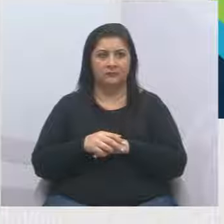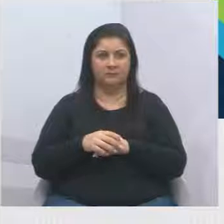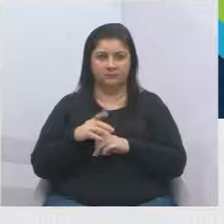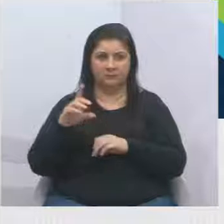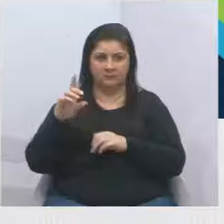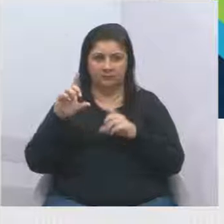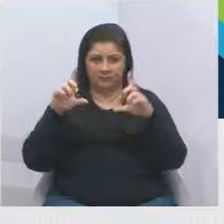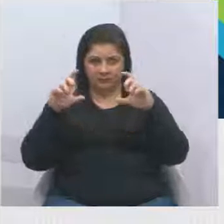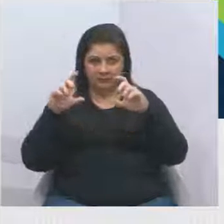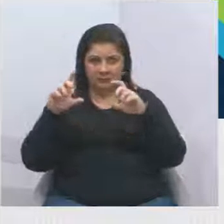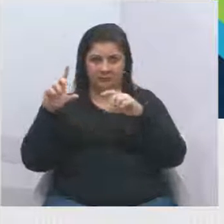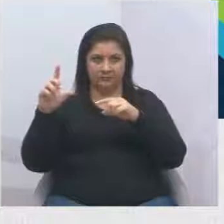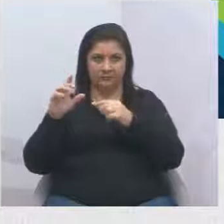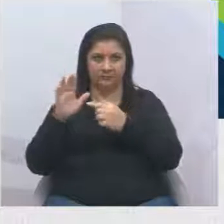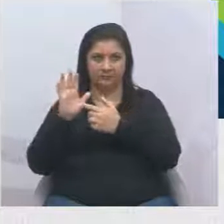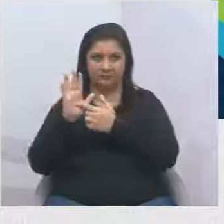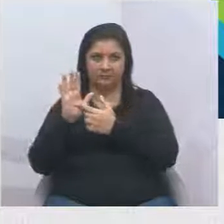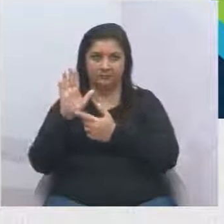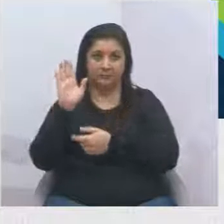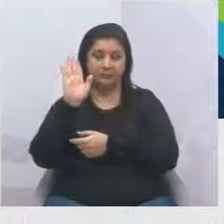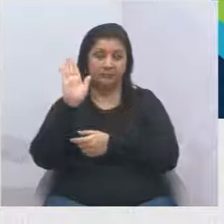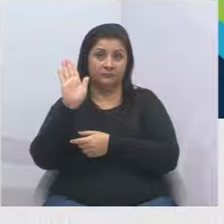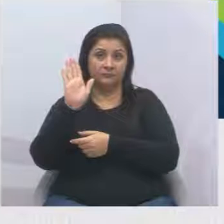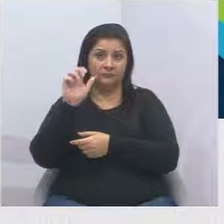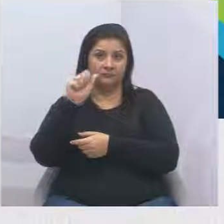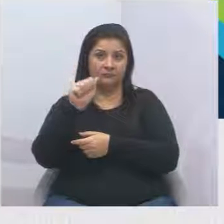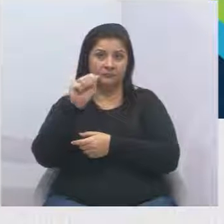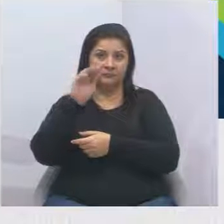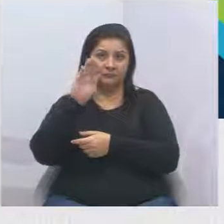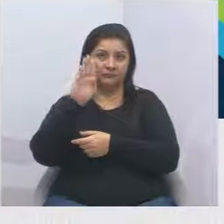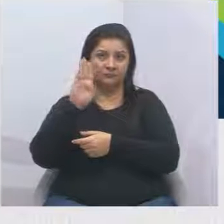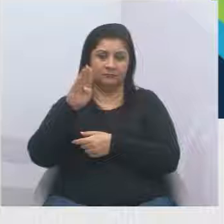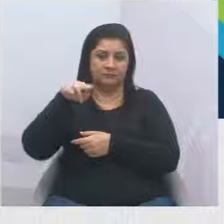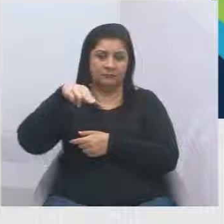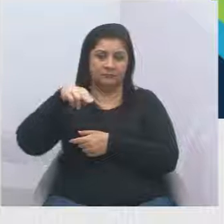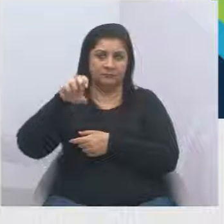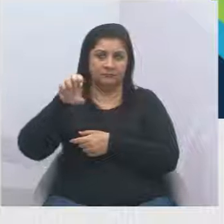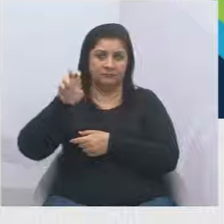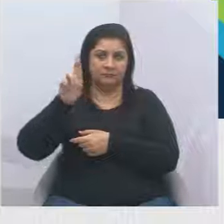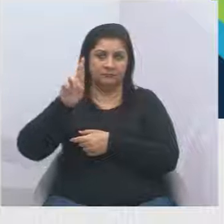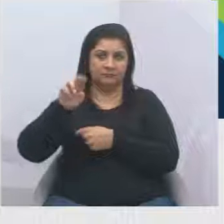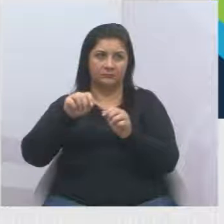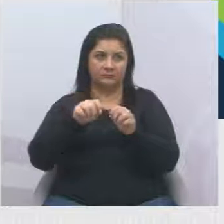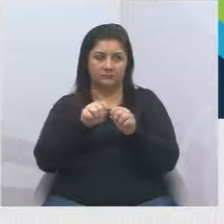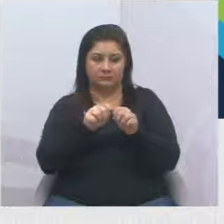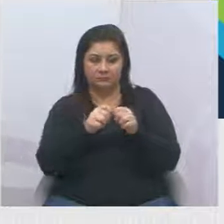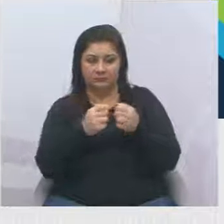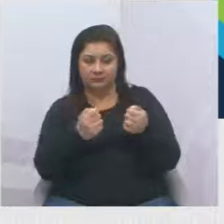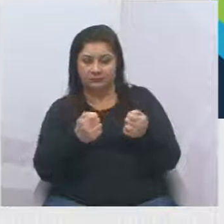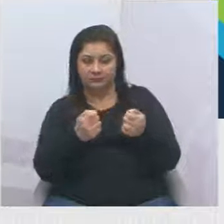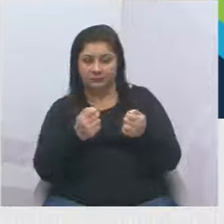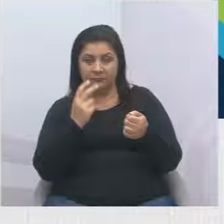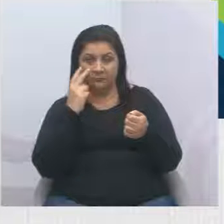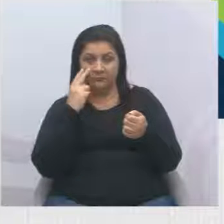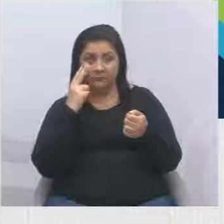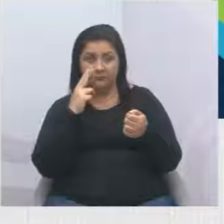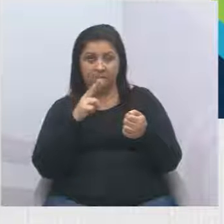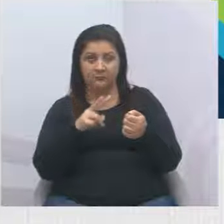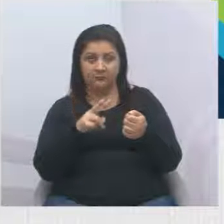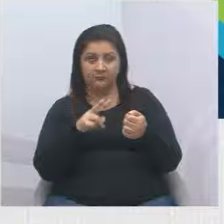direita, é a mão do Abner. Abner pegou uma flor dessas, abriu e encontrou também uma